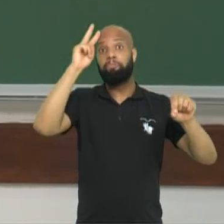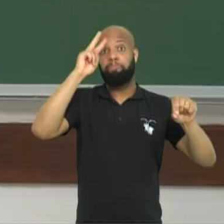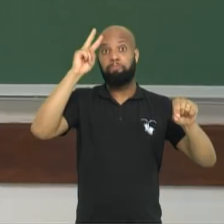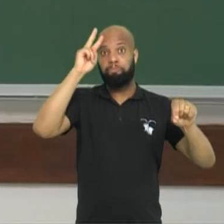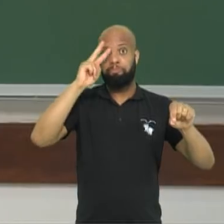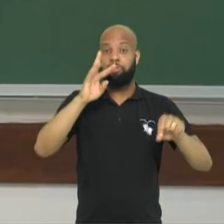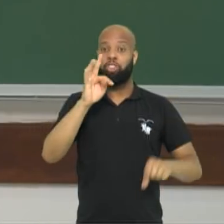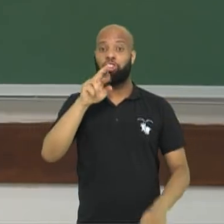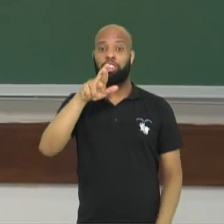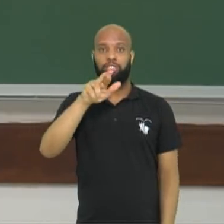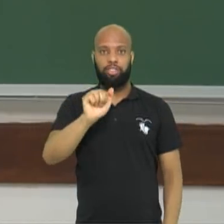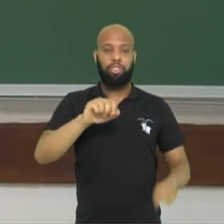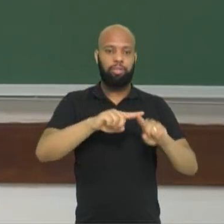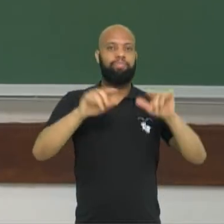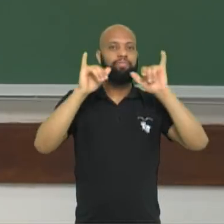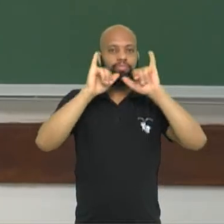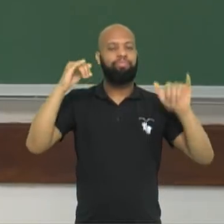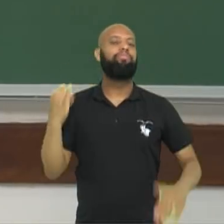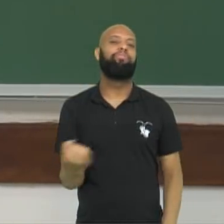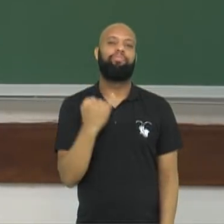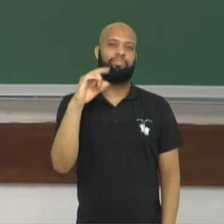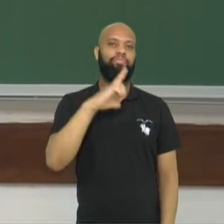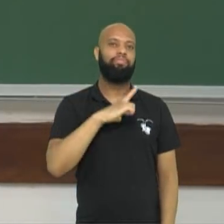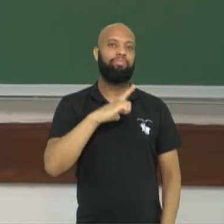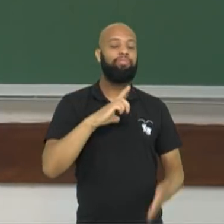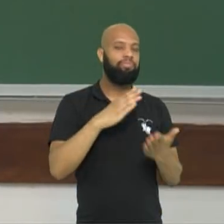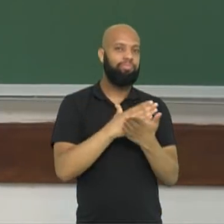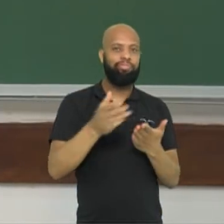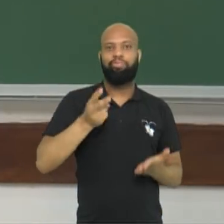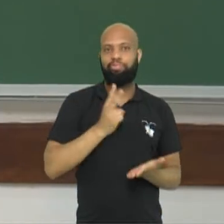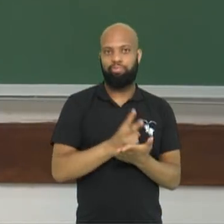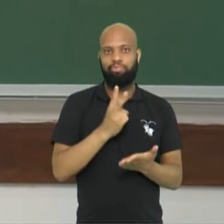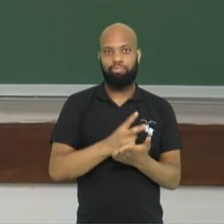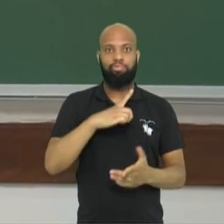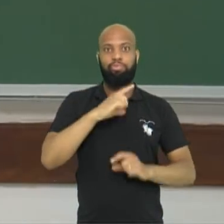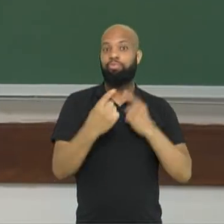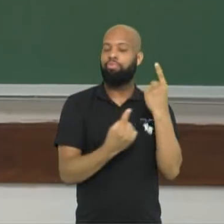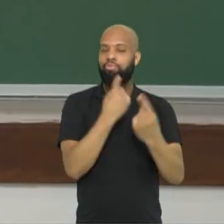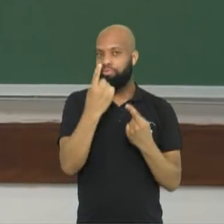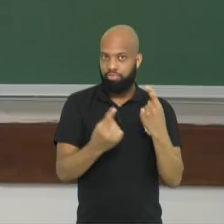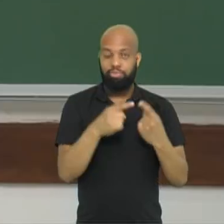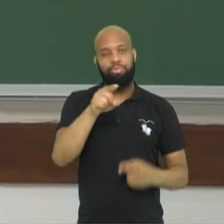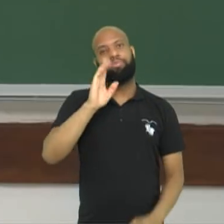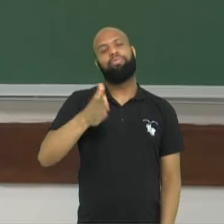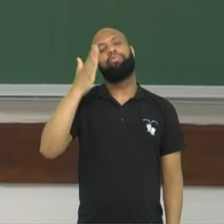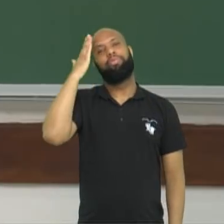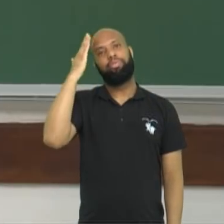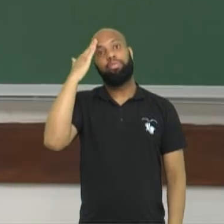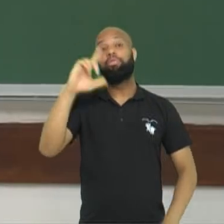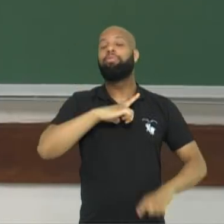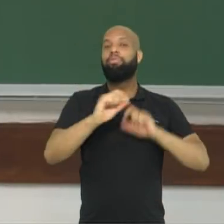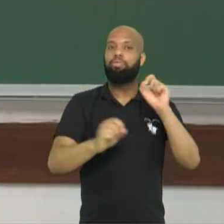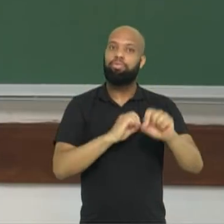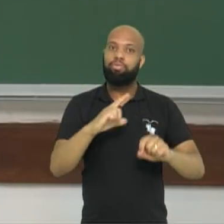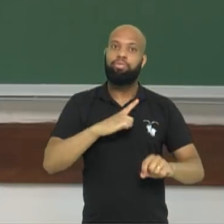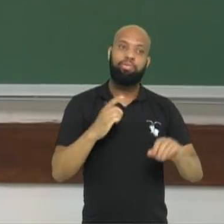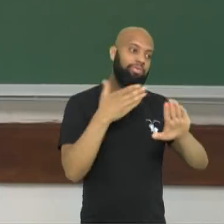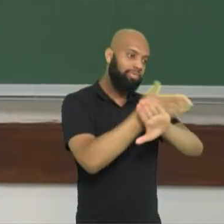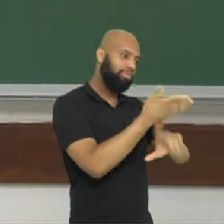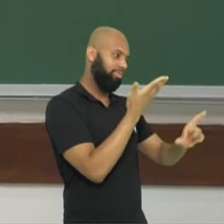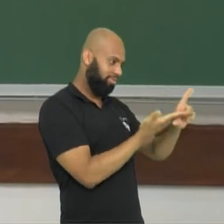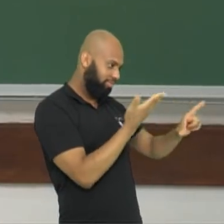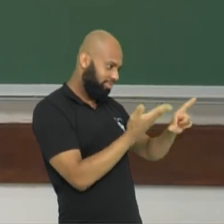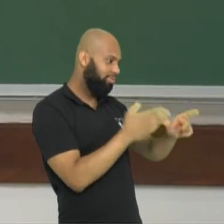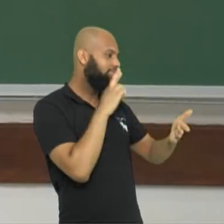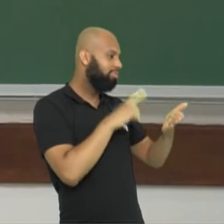beleza? Mas antes, alguns avisos importantes no início de toda a aula. Quais são eles? Vocês já sabem, né? Então, fazer as